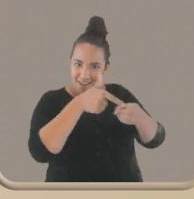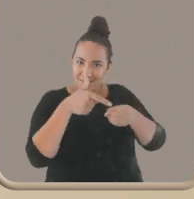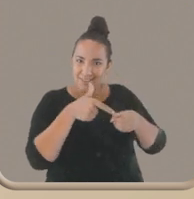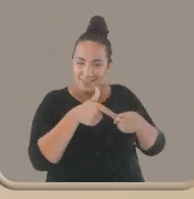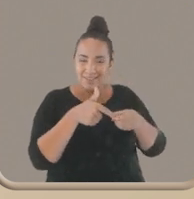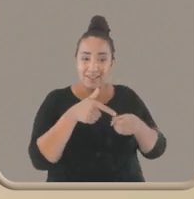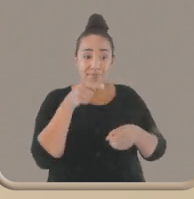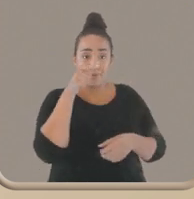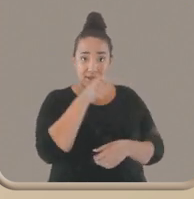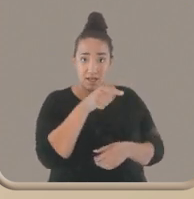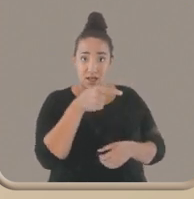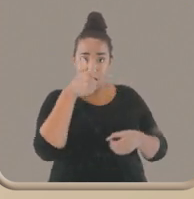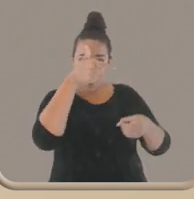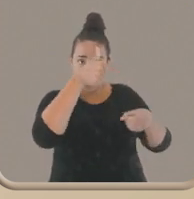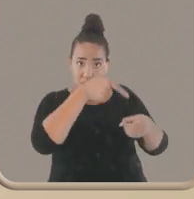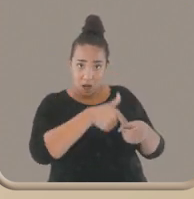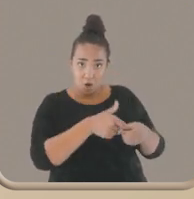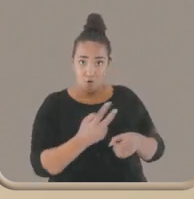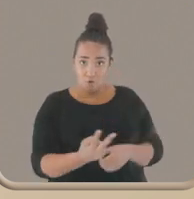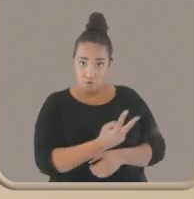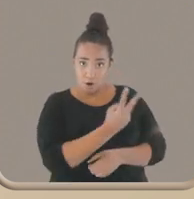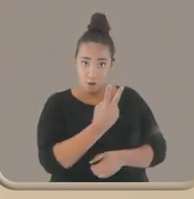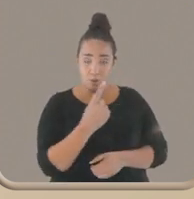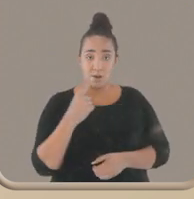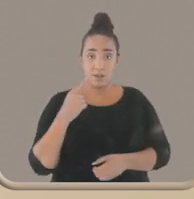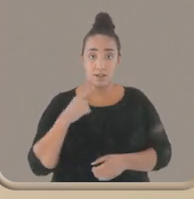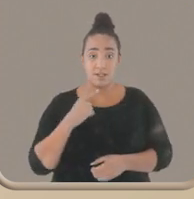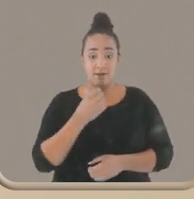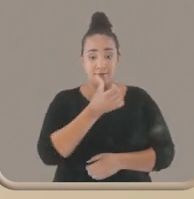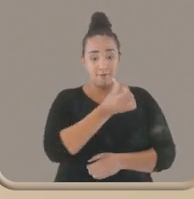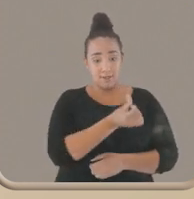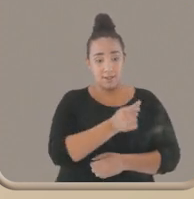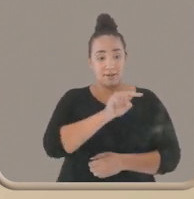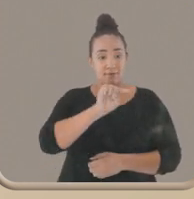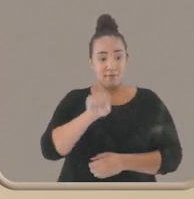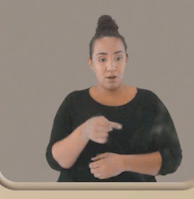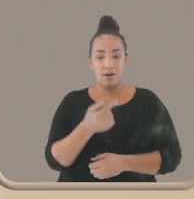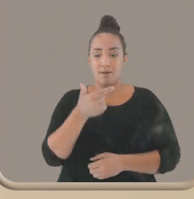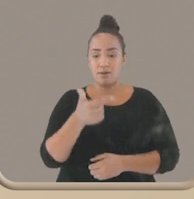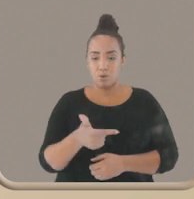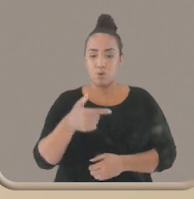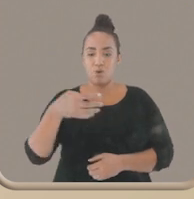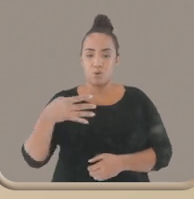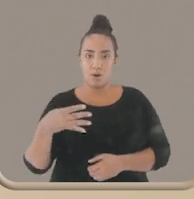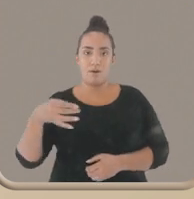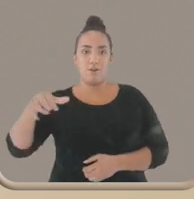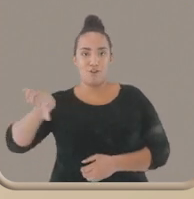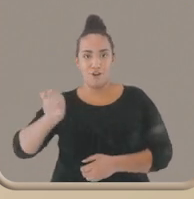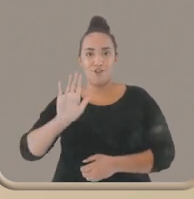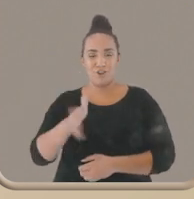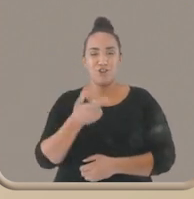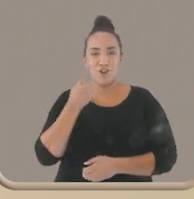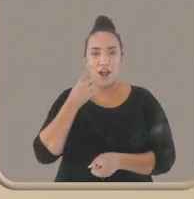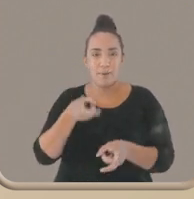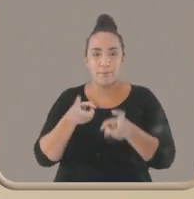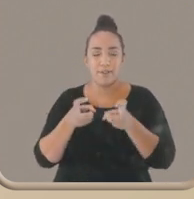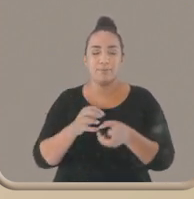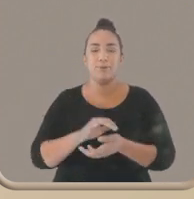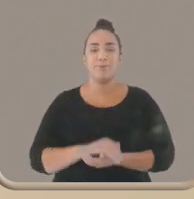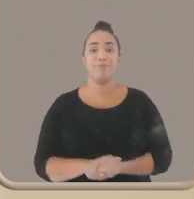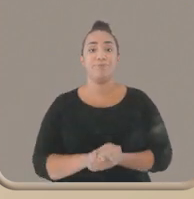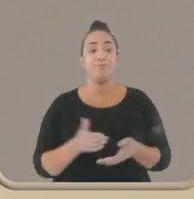do combustível é dado com 3 casas decimais. Você já reparou isso? Vamos agora